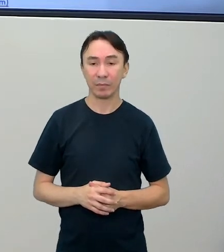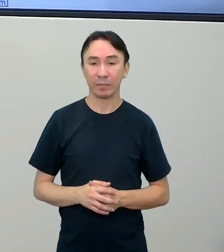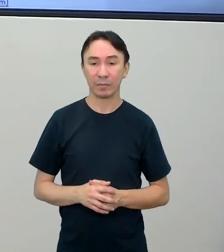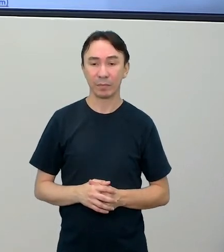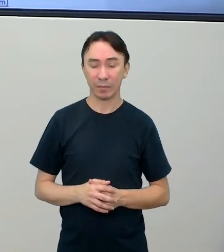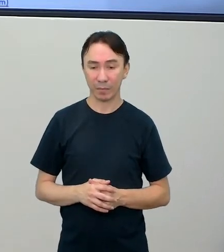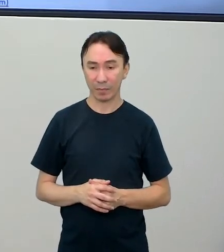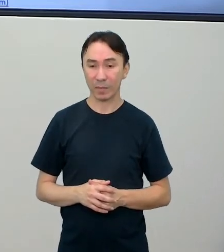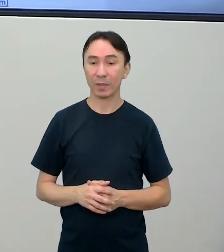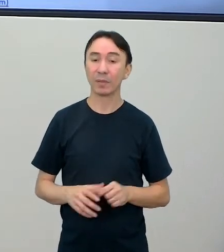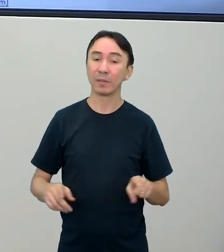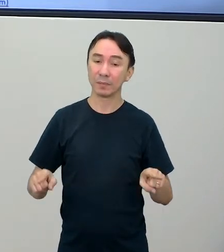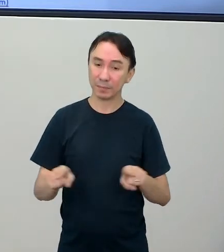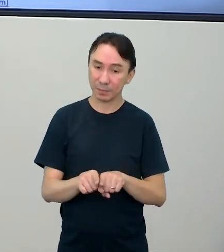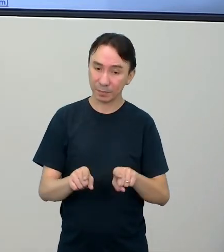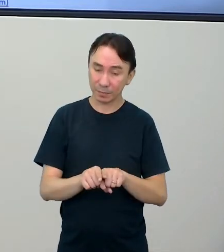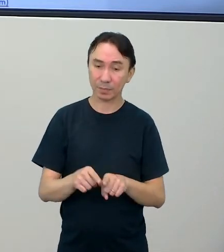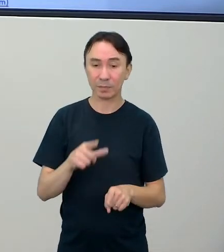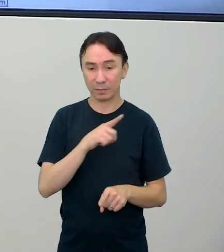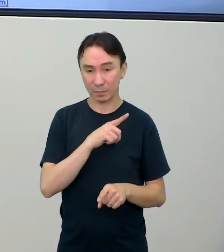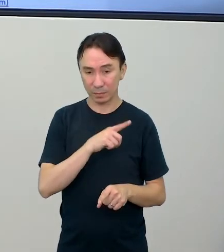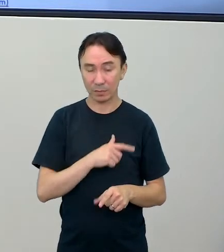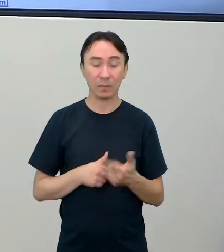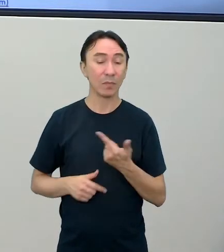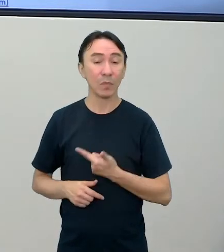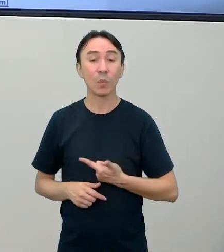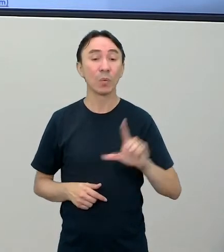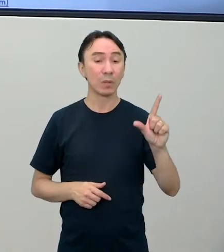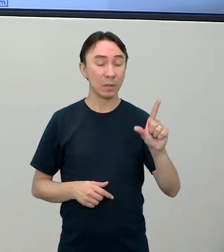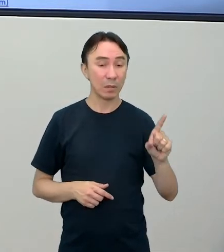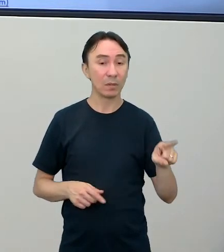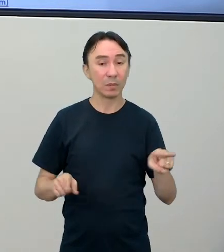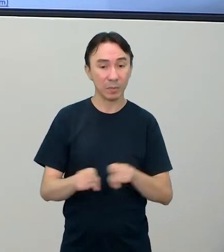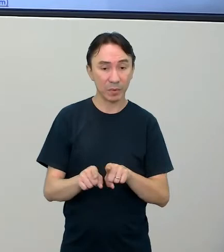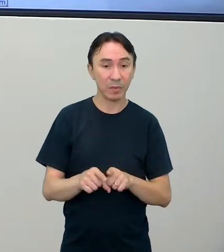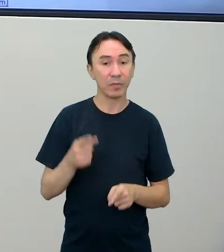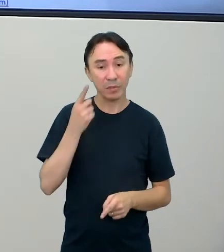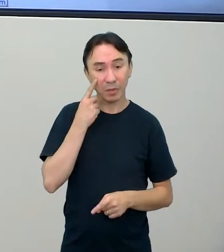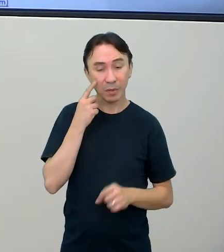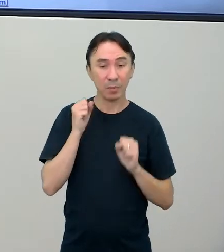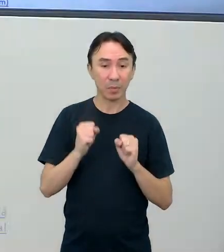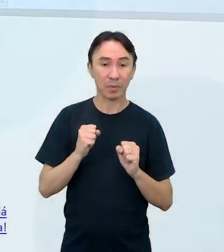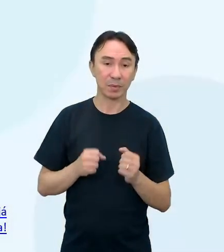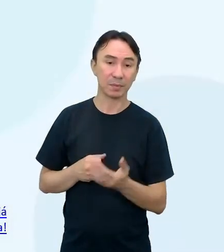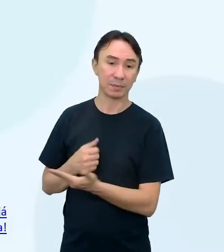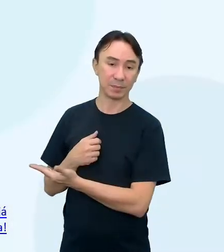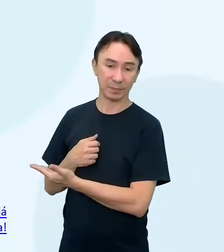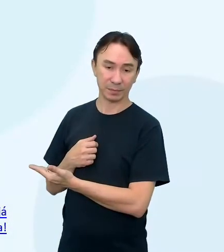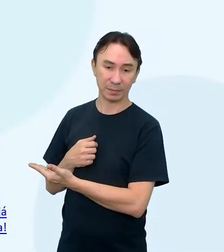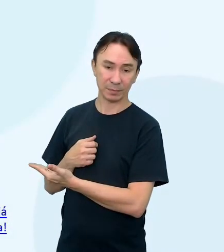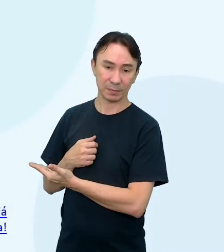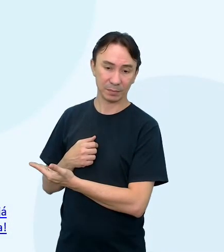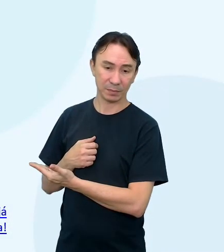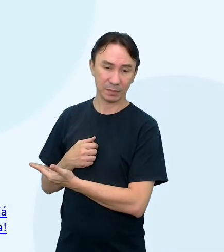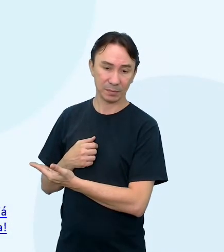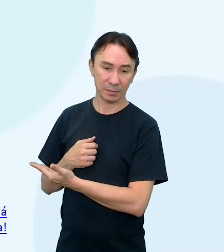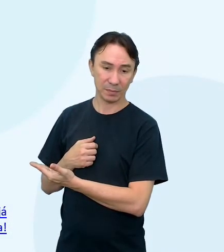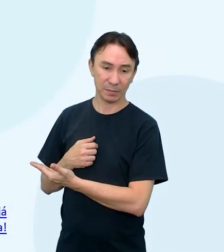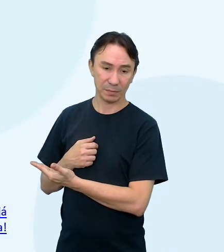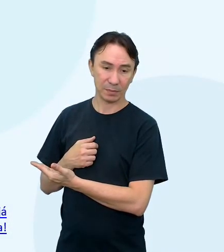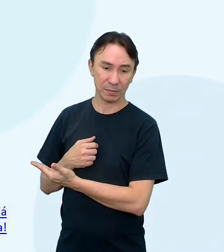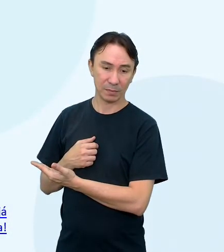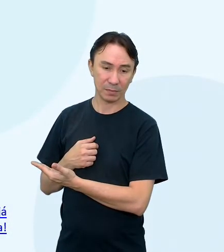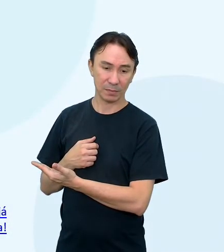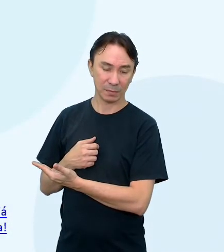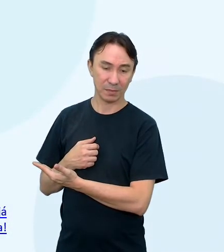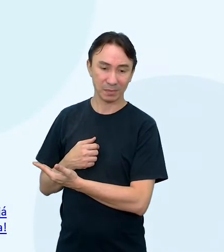a gente tem aí uma outra conformação, como vocês podem ver. Então, a gente tem aí esse formato tetraédrico mostrando